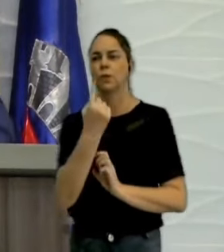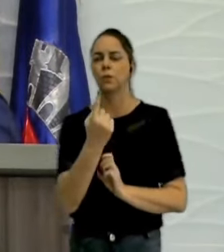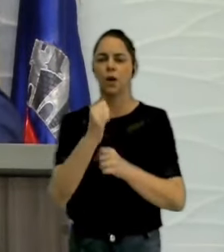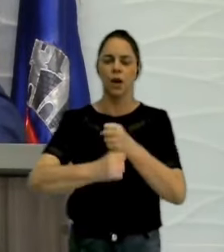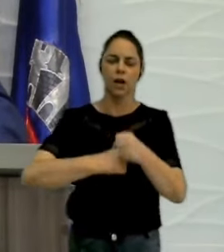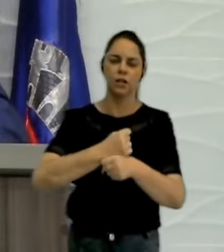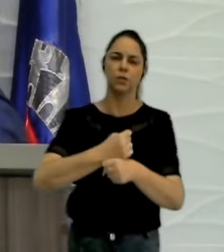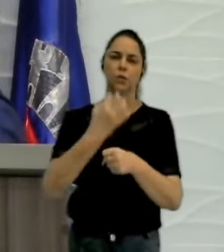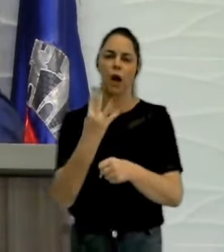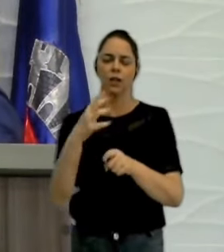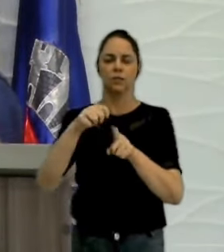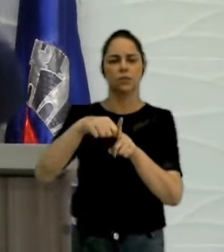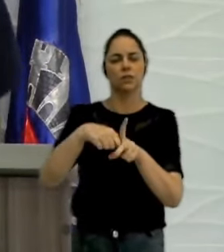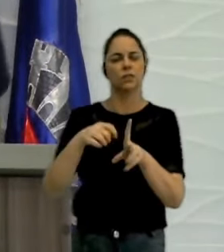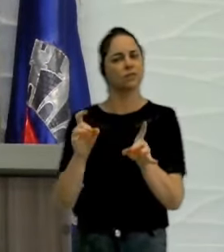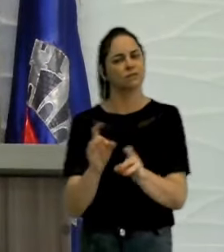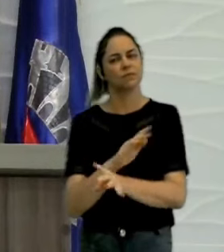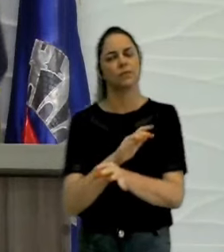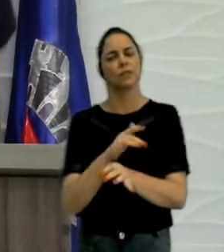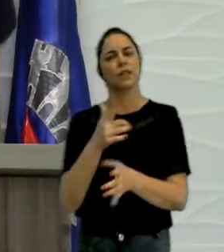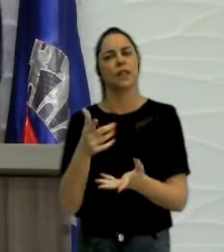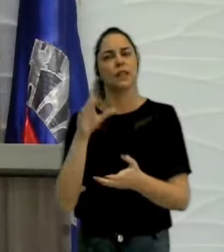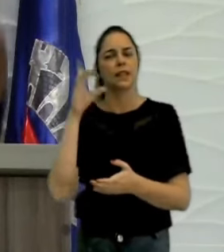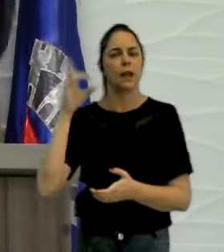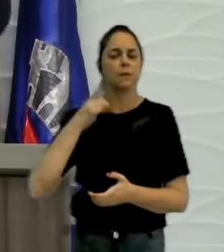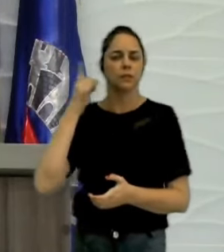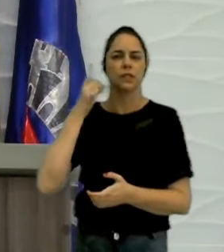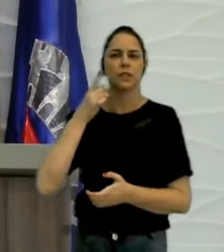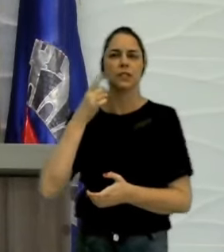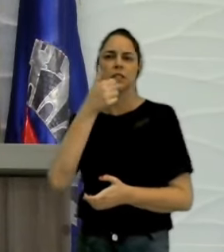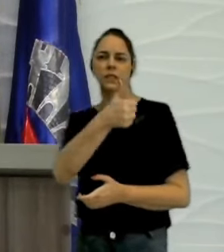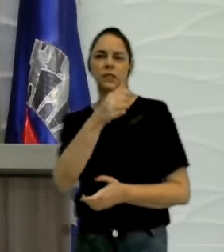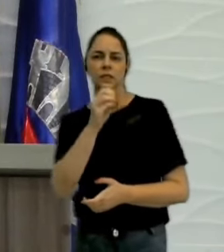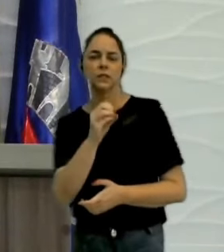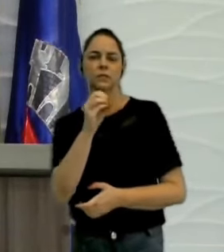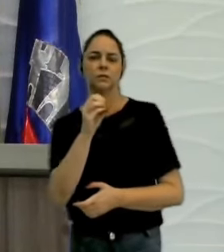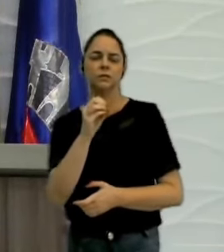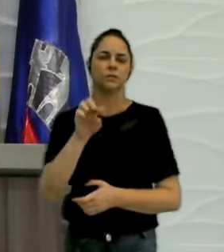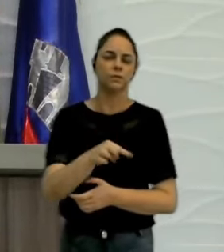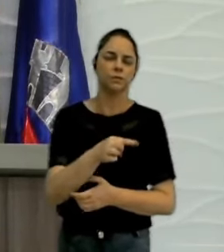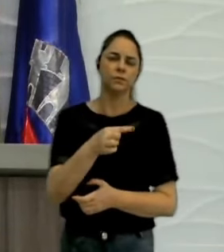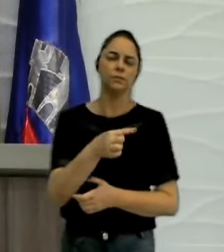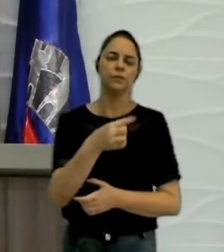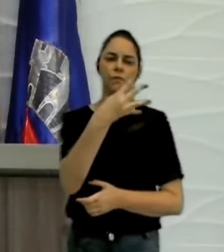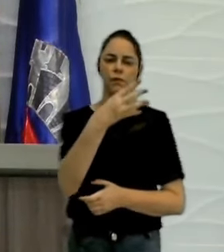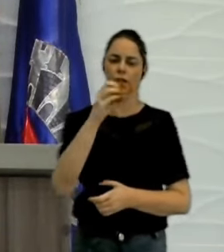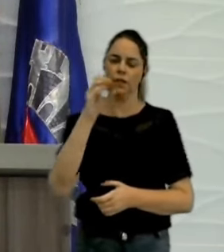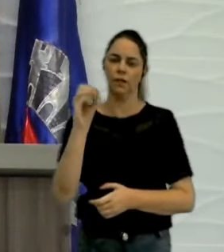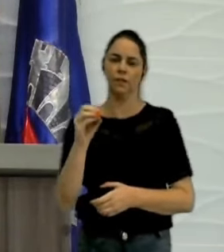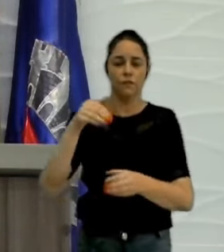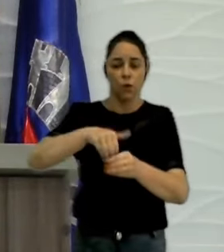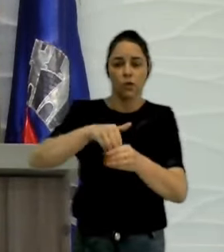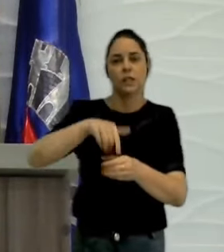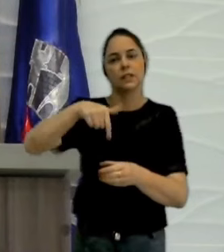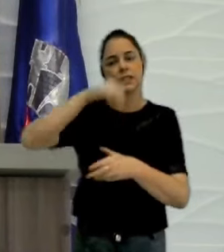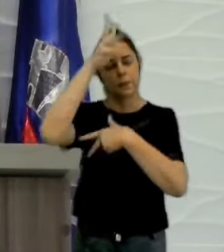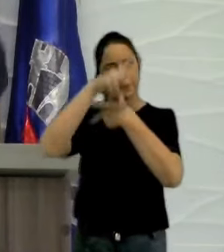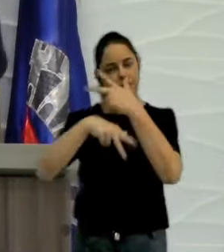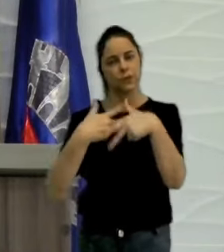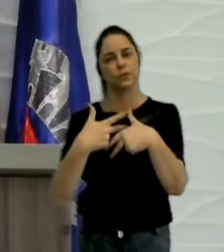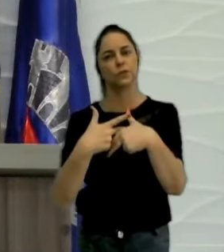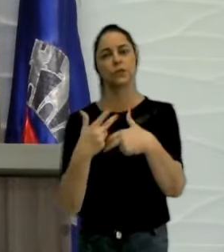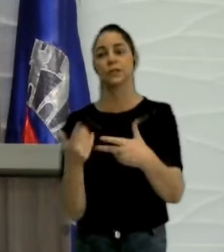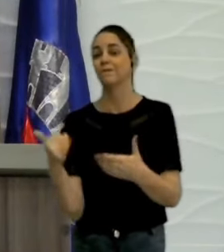1 ano e 4 meses e foi embora. E essa deputada que teve 10.400 votos em São Bento do Una